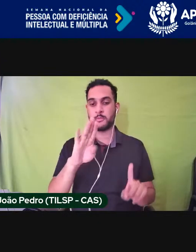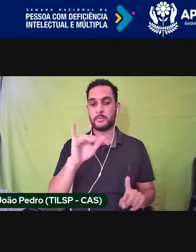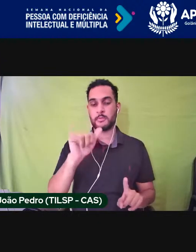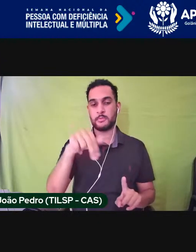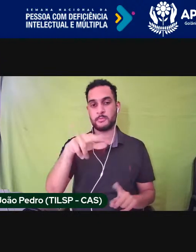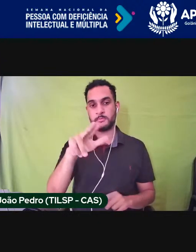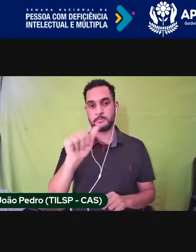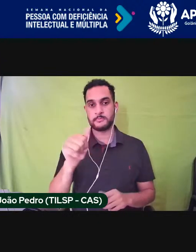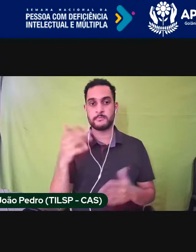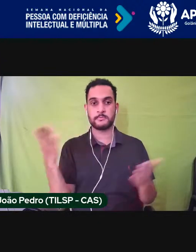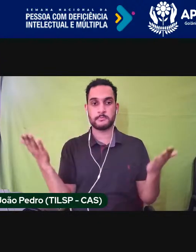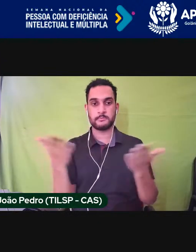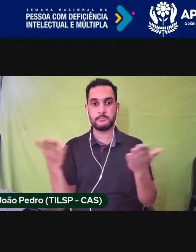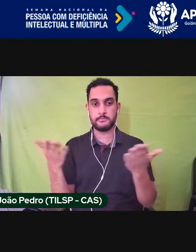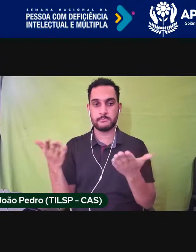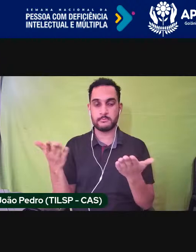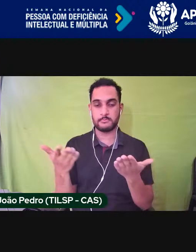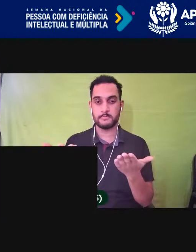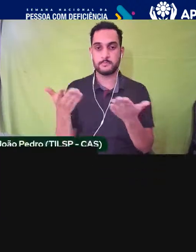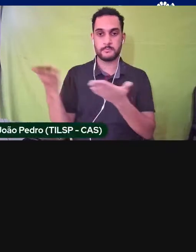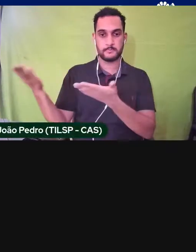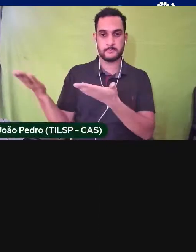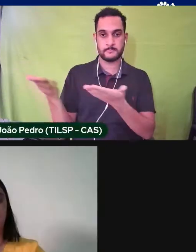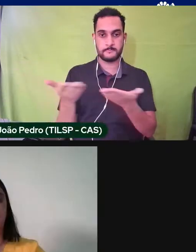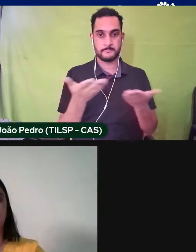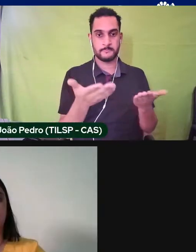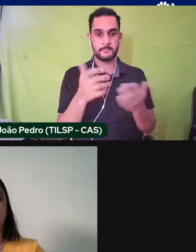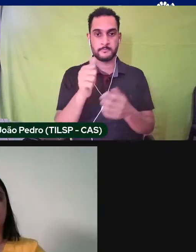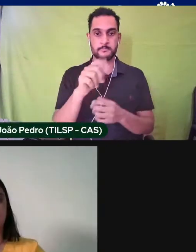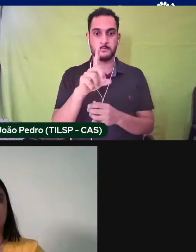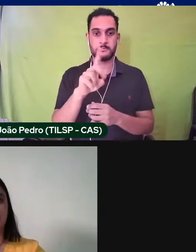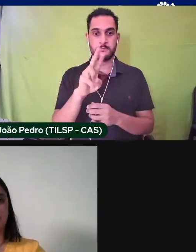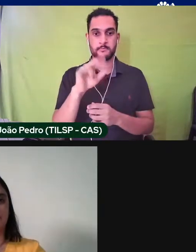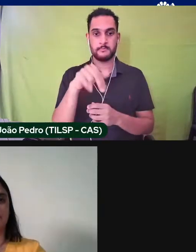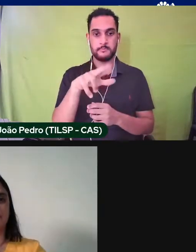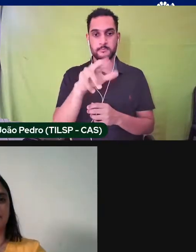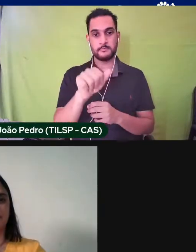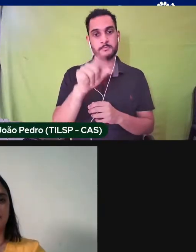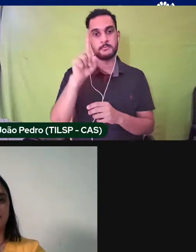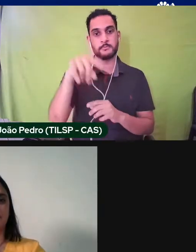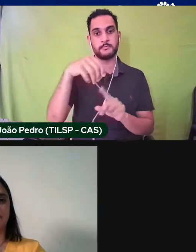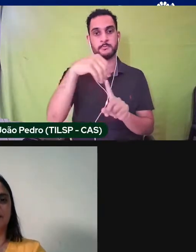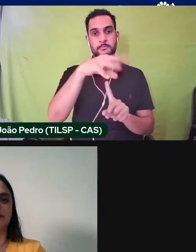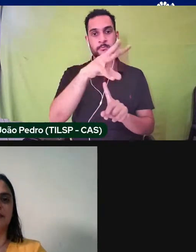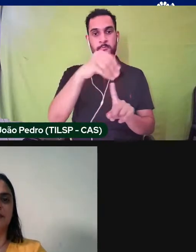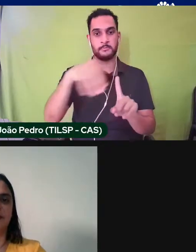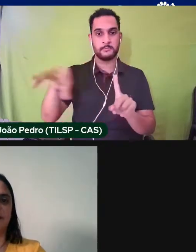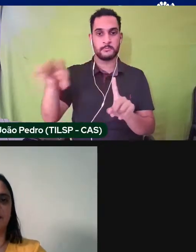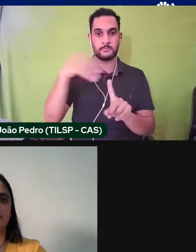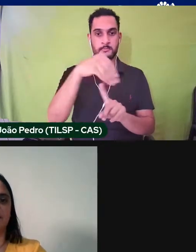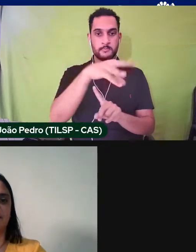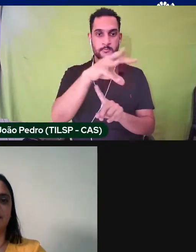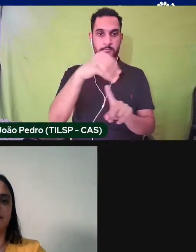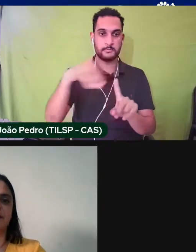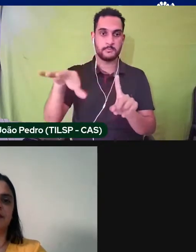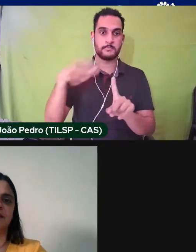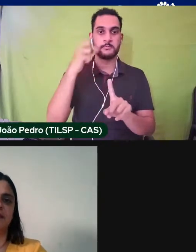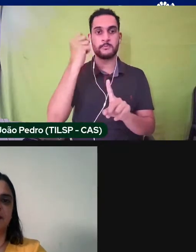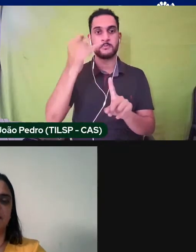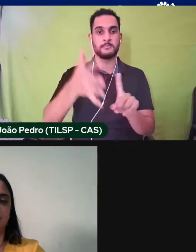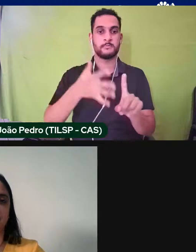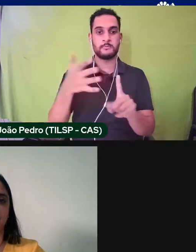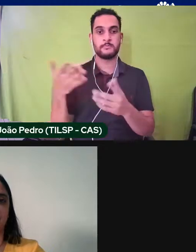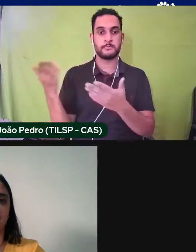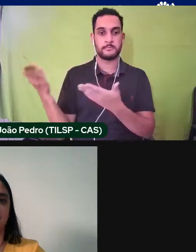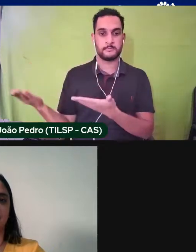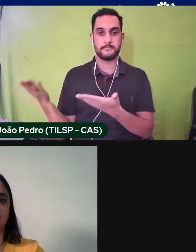Vou passar a palavra, então, à Adriana Bahia, que será a mediadora da palestra. A Adriana